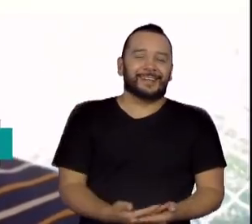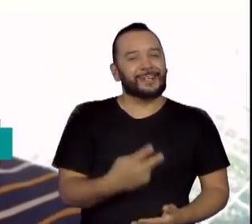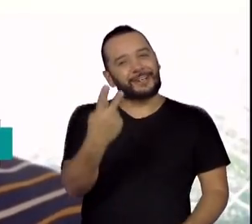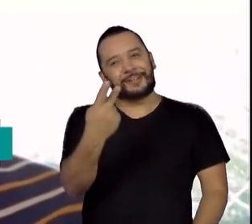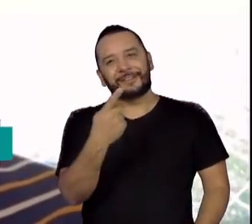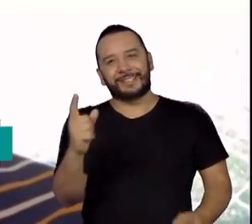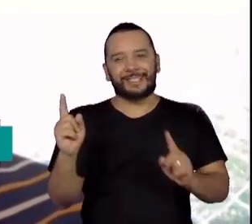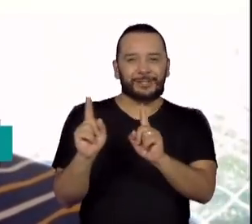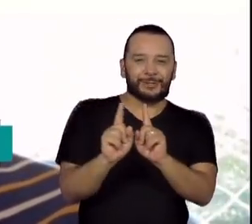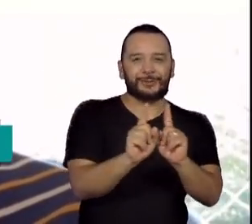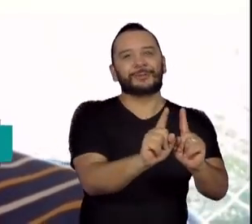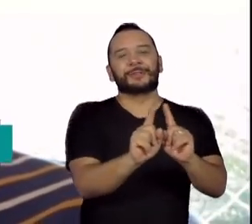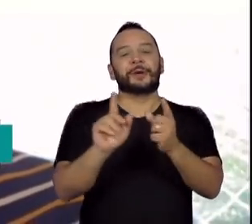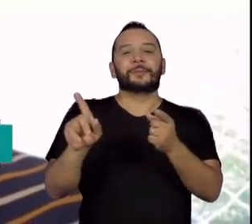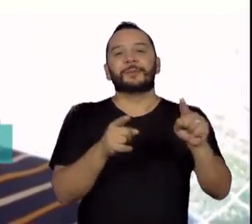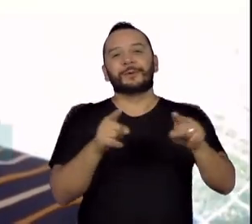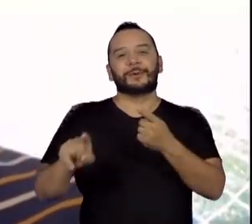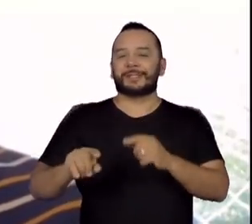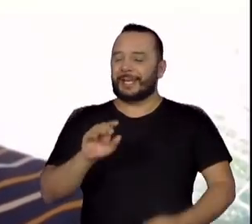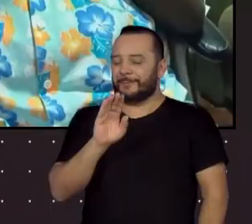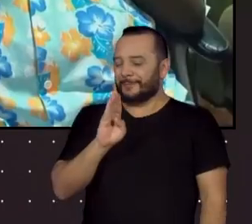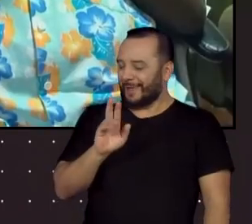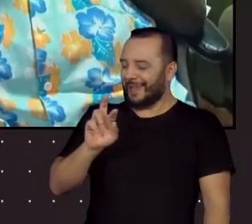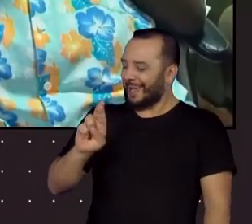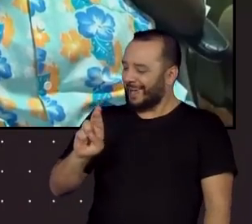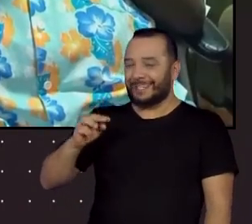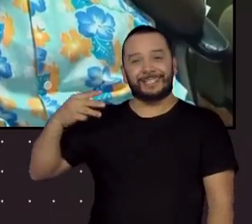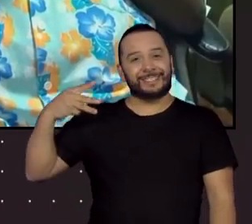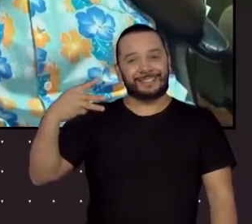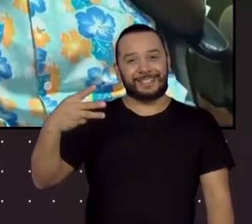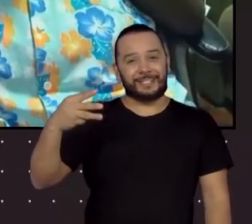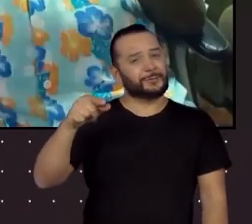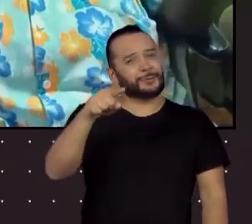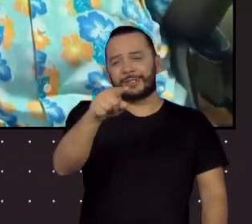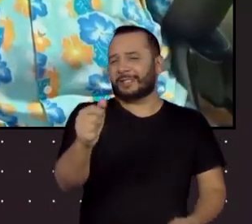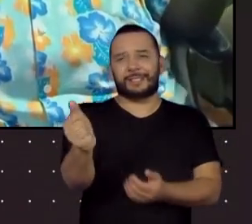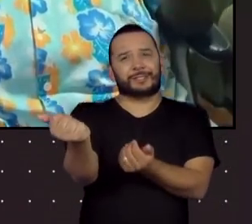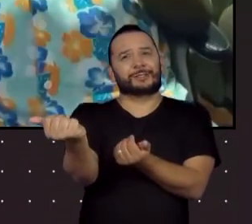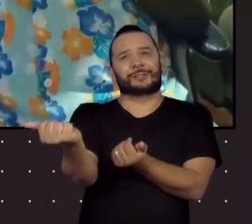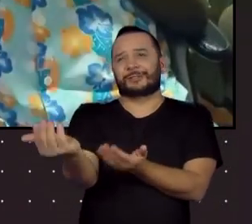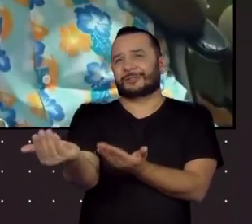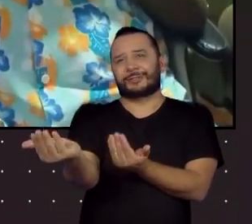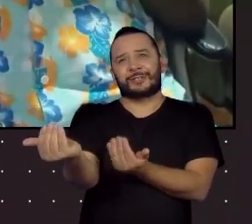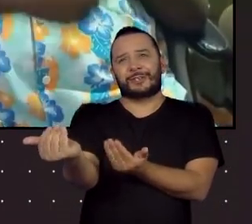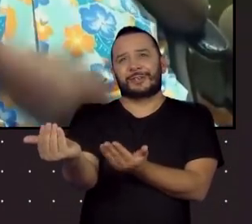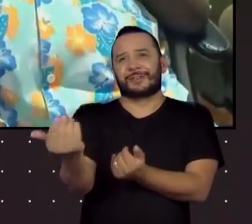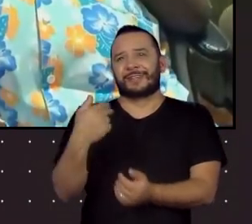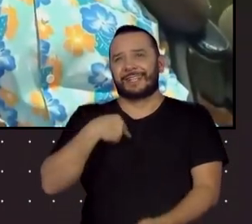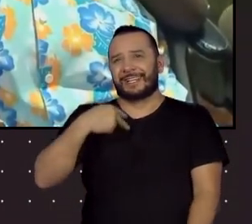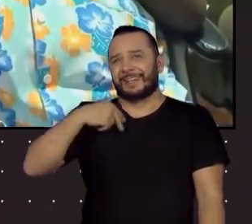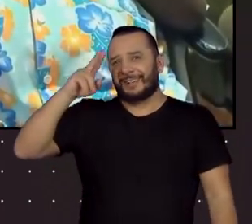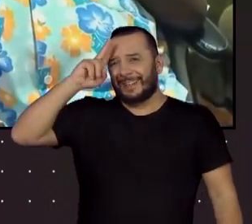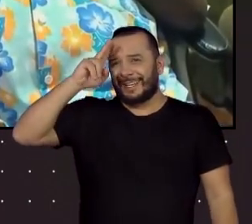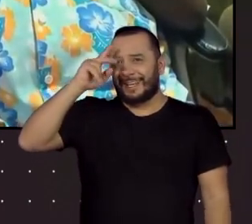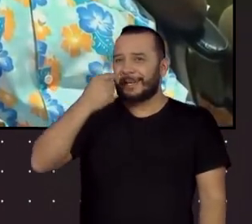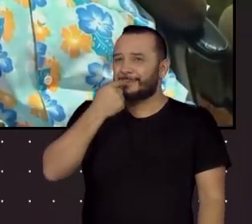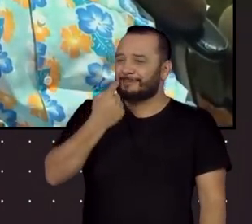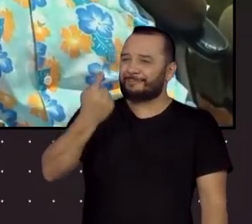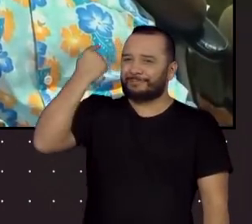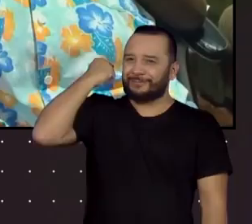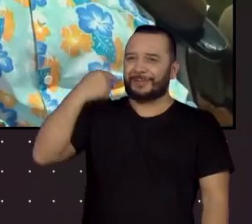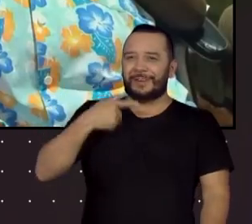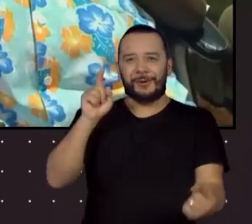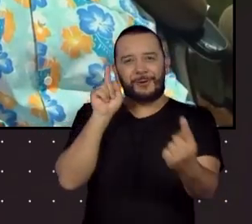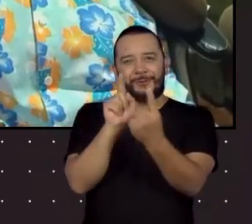nossa BR-3 está aí, e você cada vez mais garoto. Me lembro, parece que foi ontem, quando a gente se